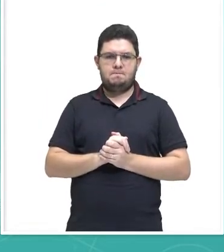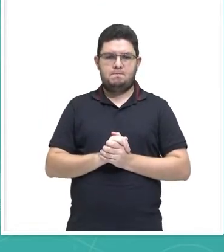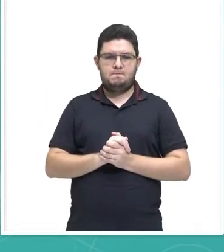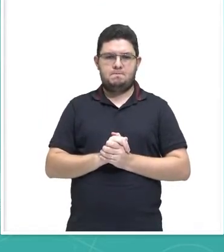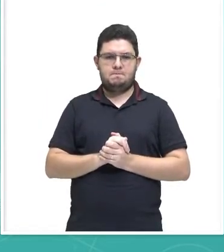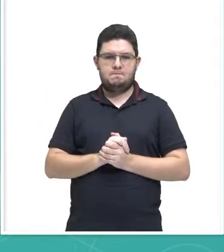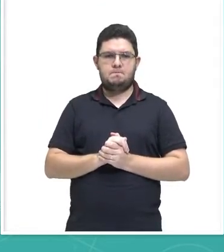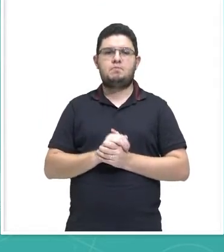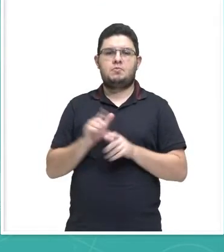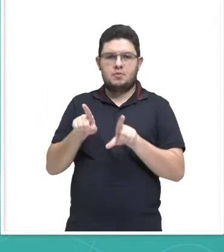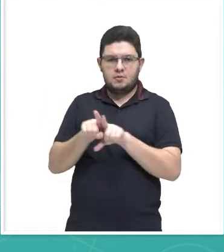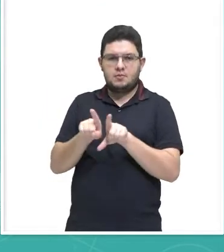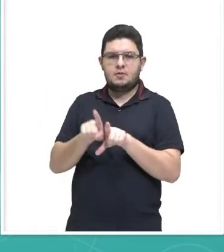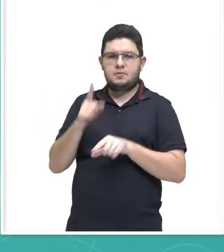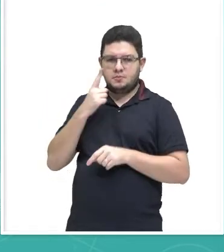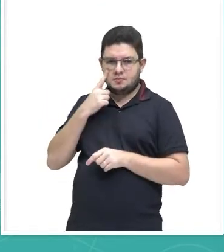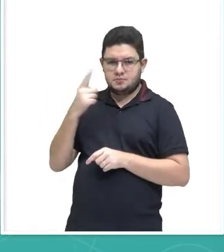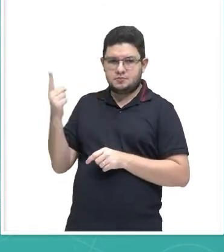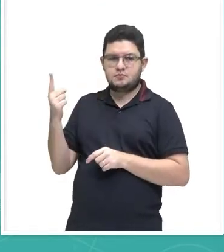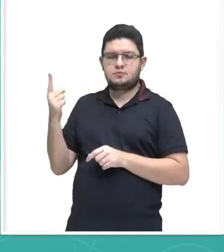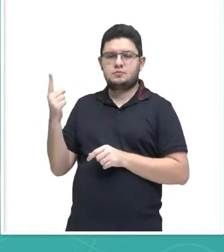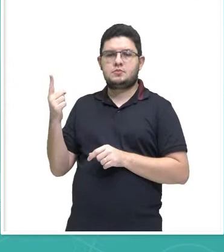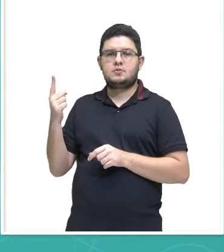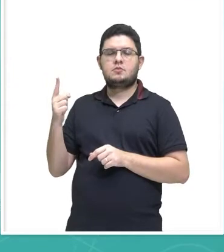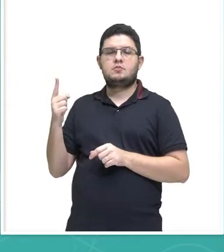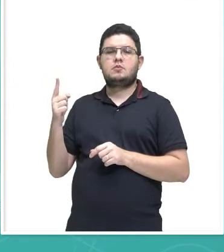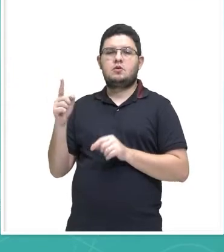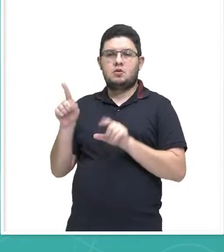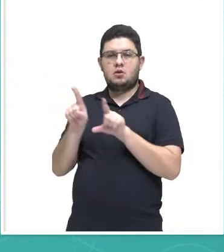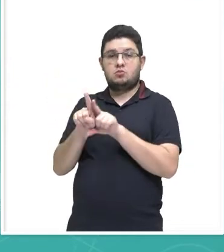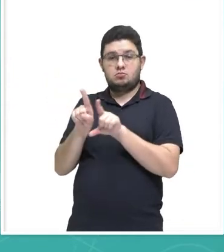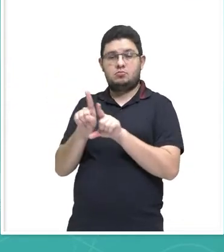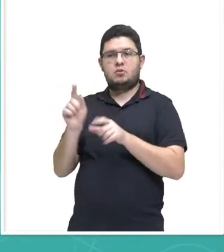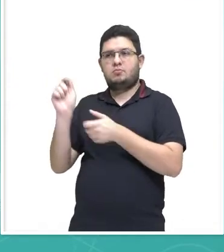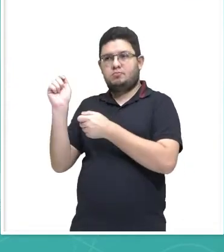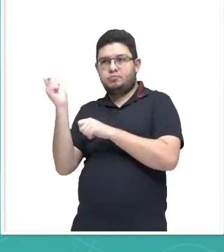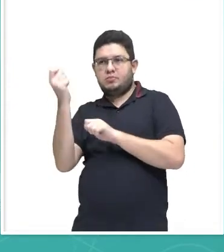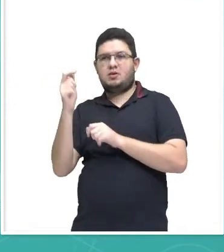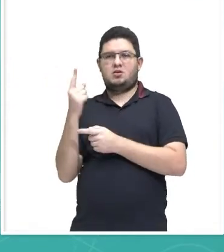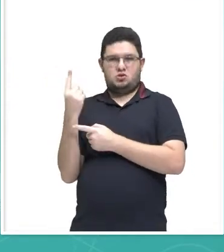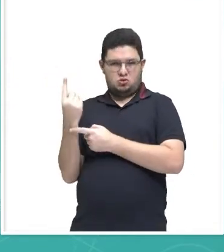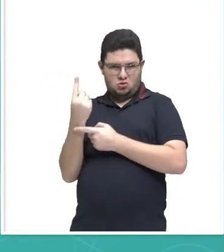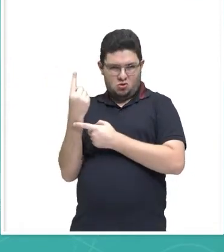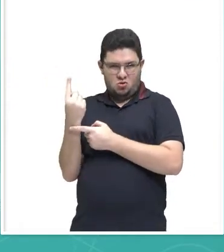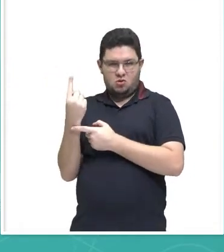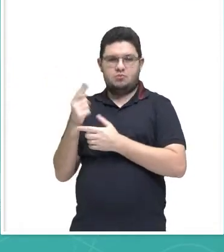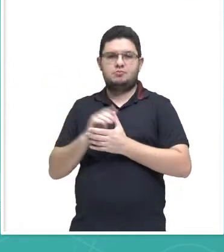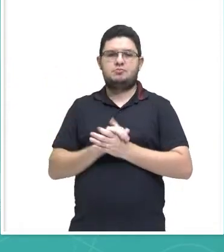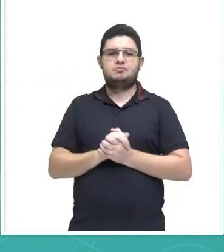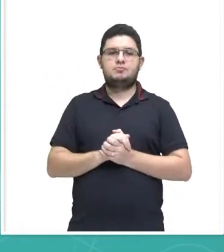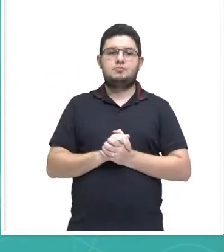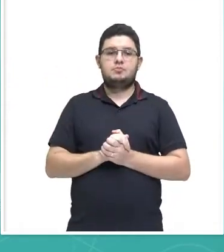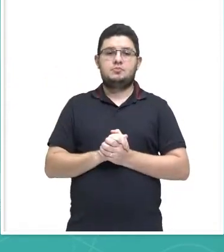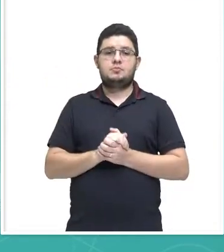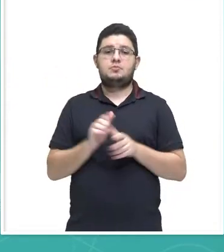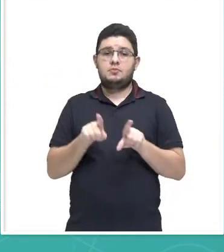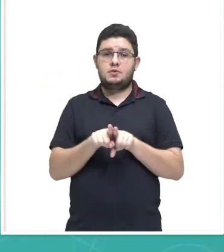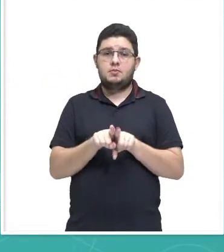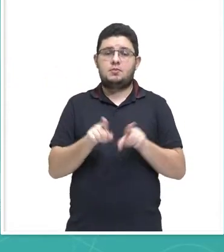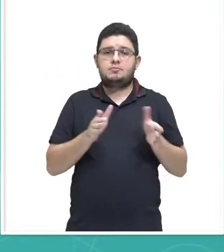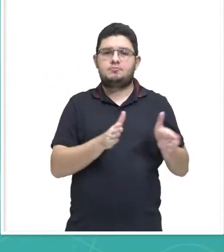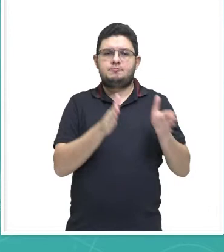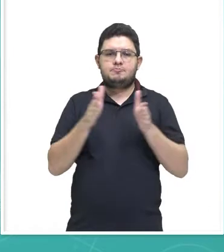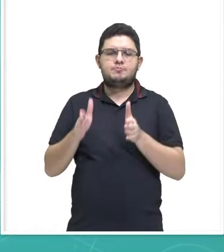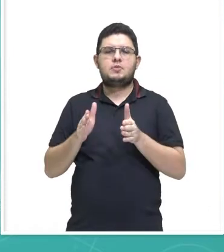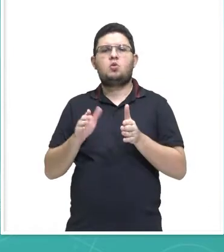o frescobol, que já é uma atividade o quê? Individual, tá? Prosseguindo, nós passamos aqui para os